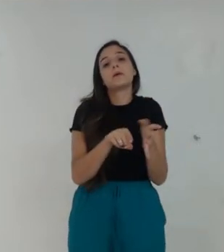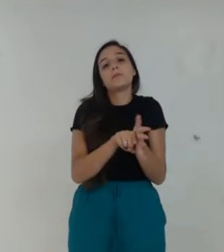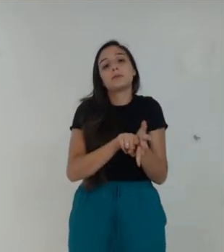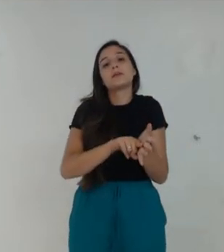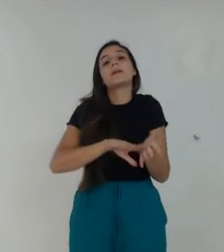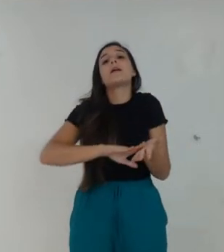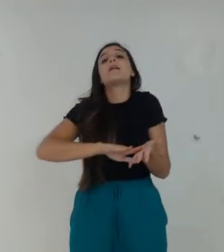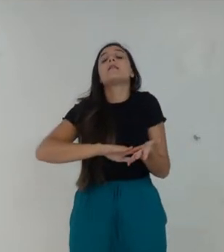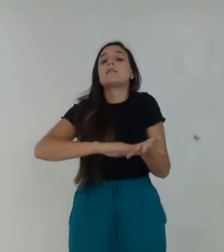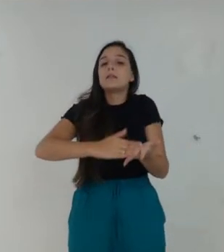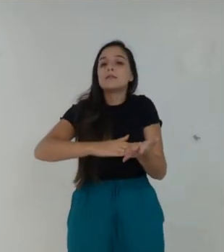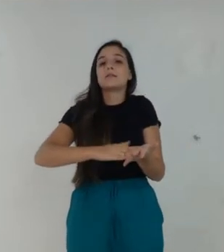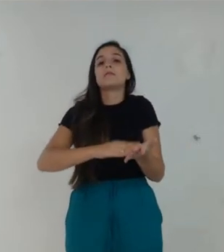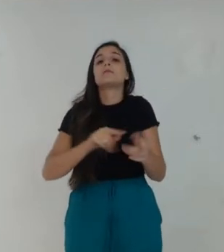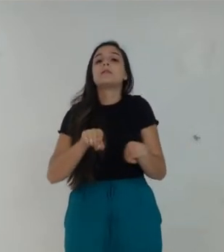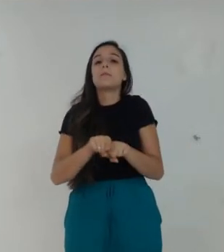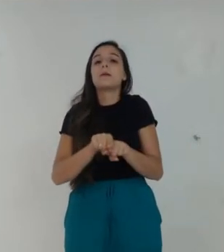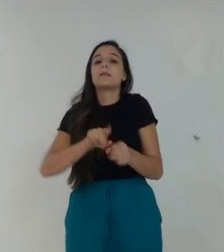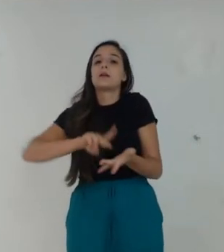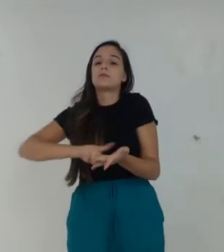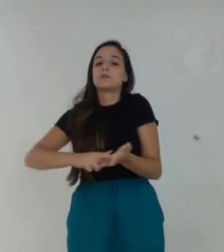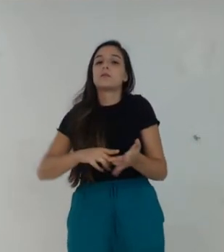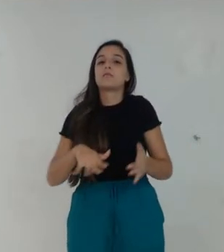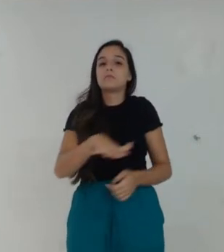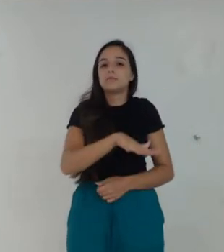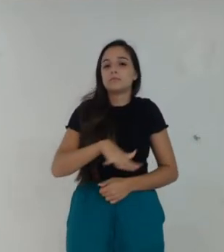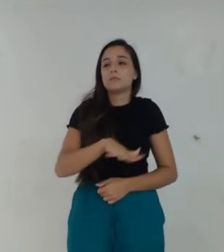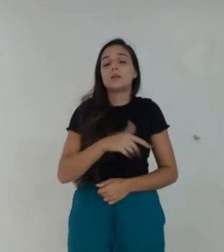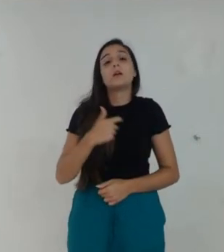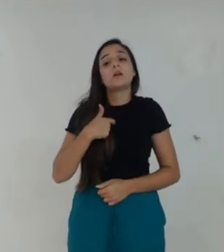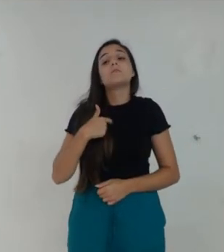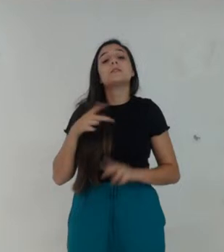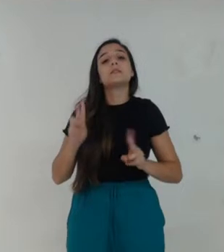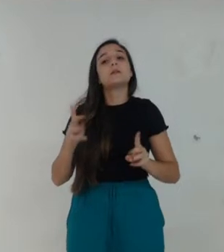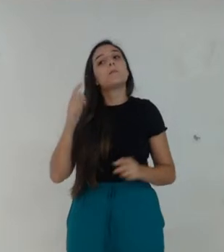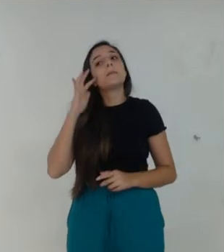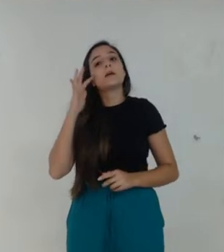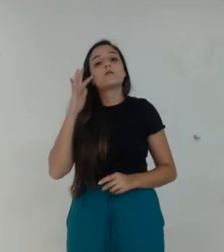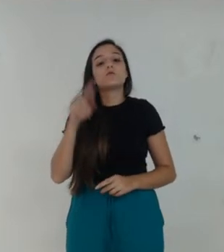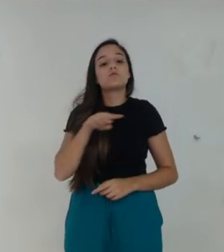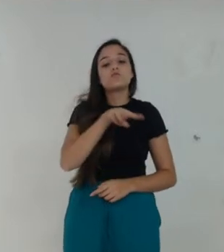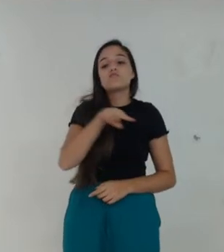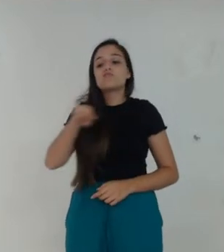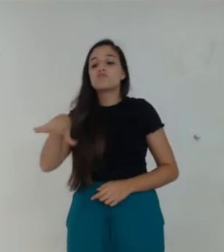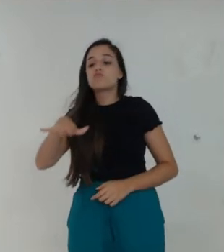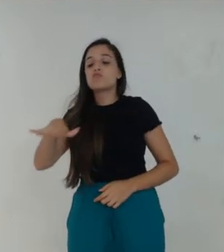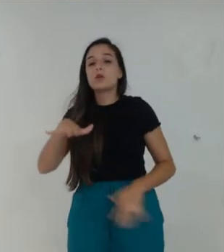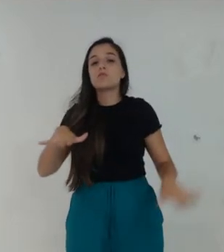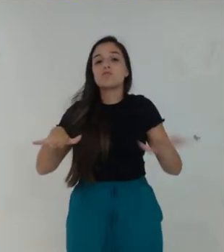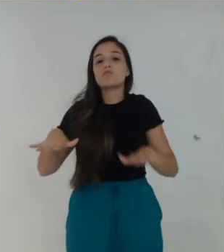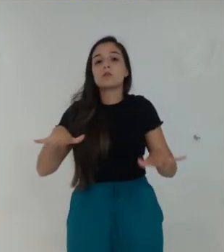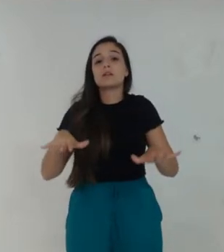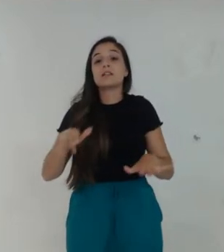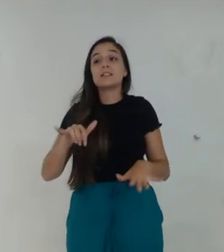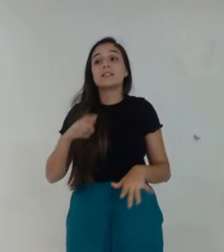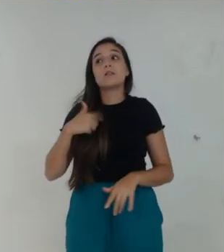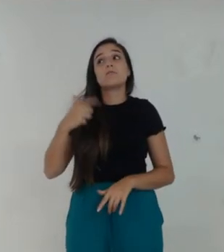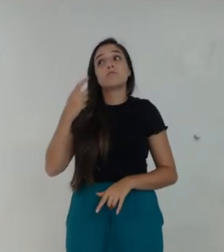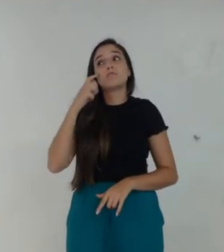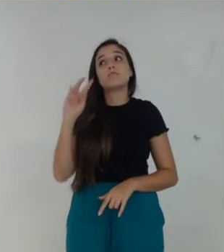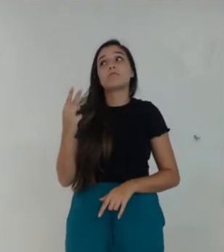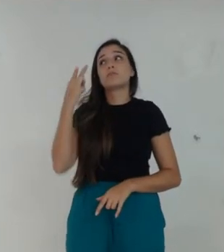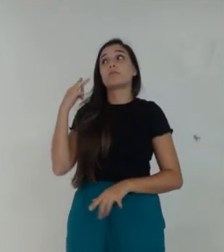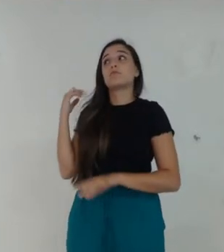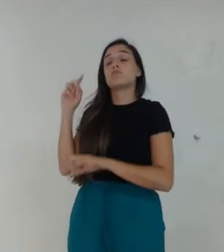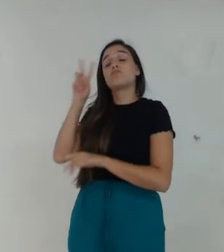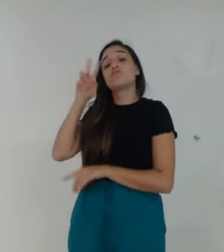estudos da interpretação. Eu faço sempre questão de considerar as duas áreas, porque se a gente vai analisar essas áreas historicamente, a